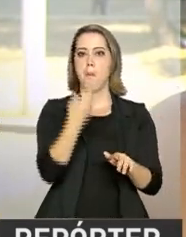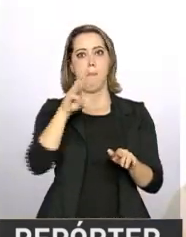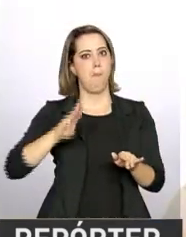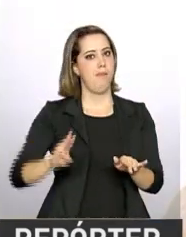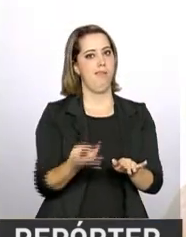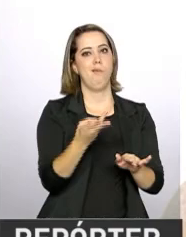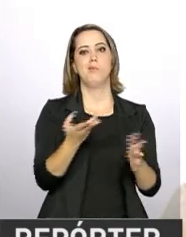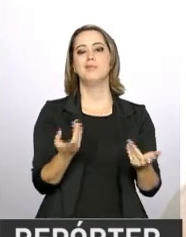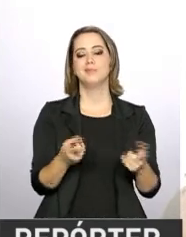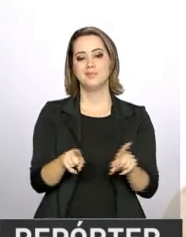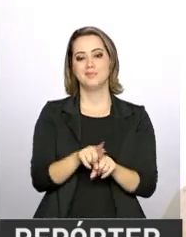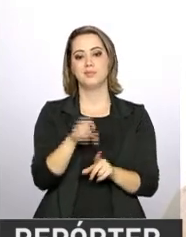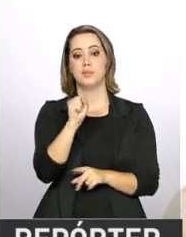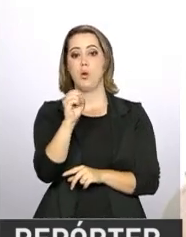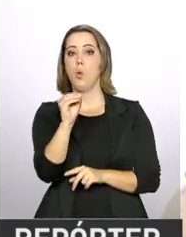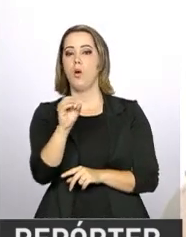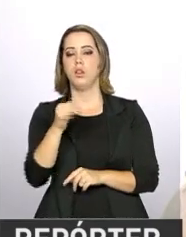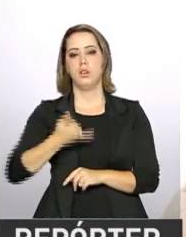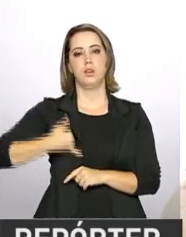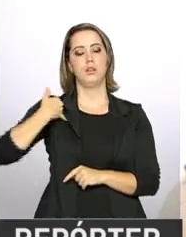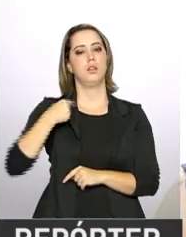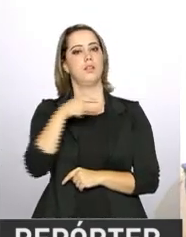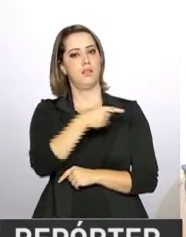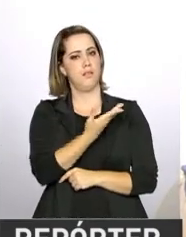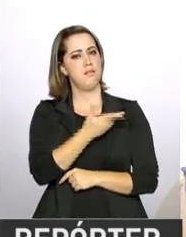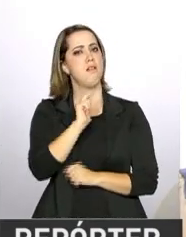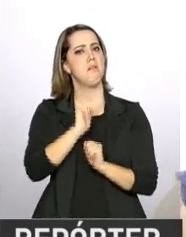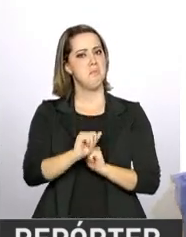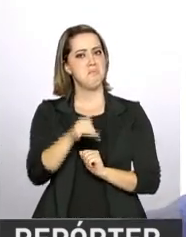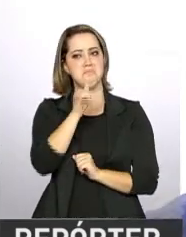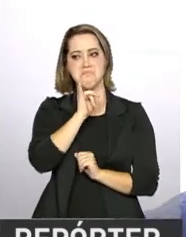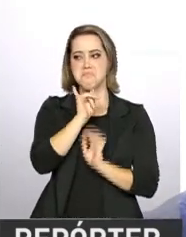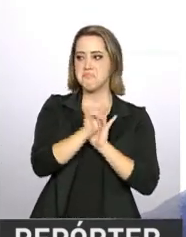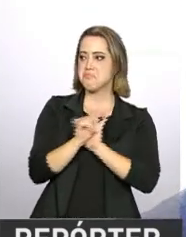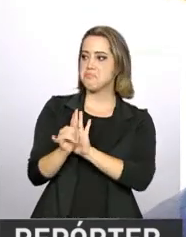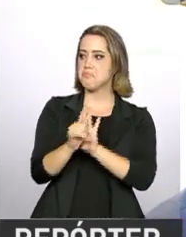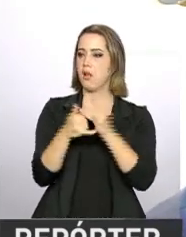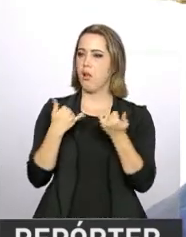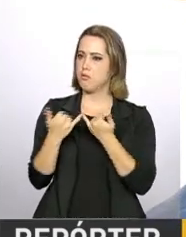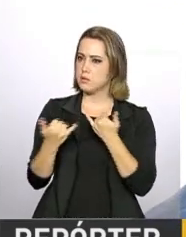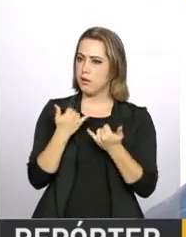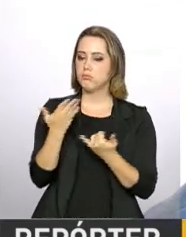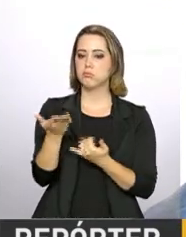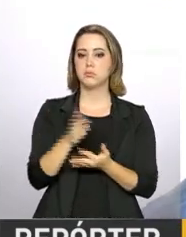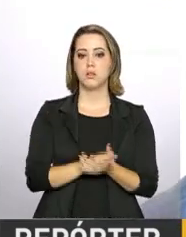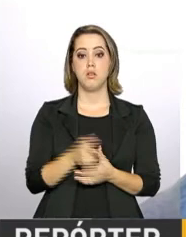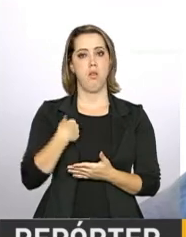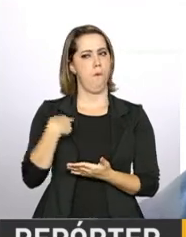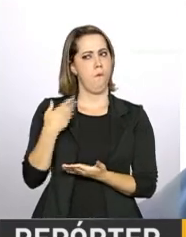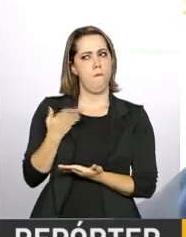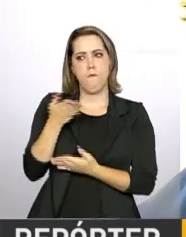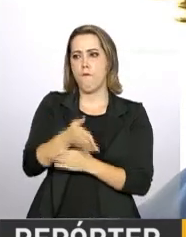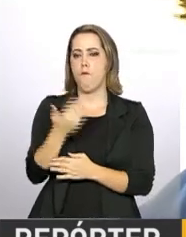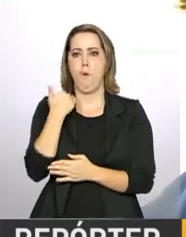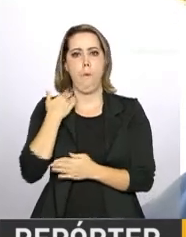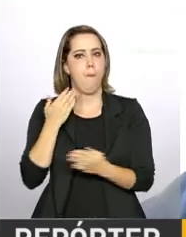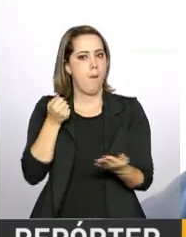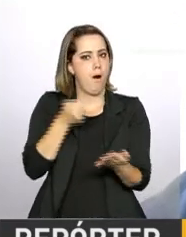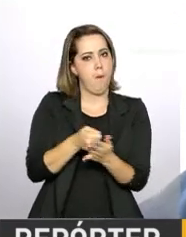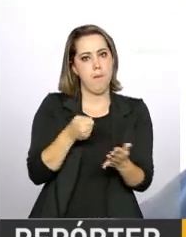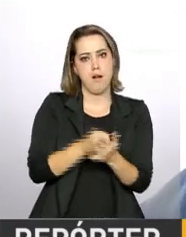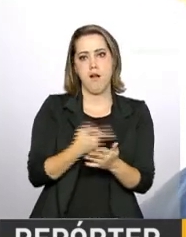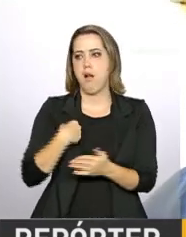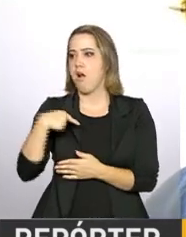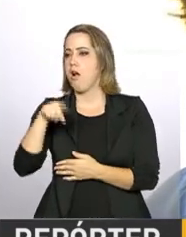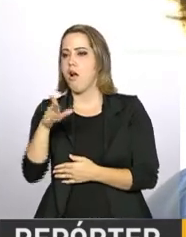1.000, 2.000 metros. Aos 80 anos, Dona Senhorinha é o exemplo da turma. Vou pagar conta no banco, vou na padaria,